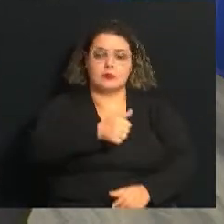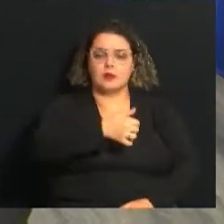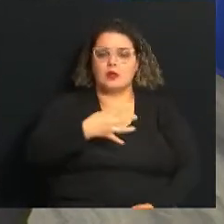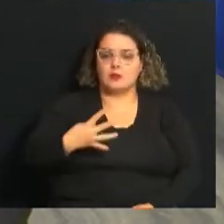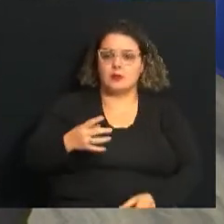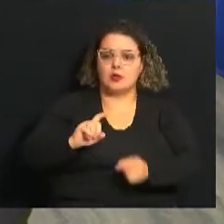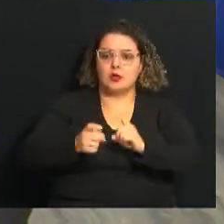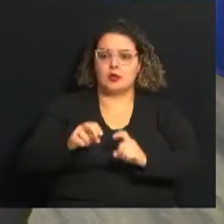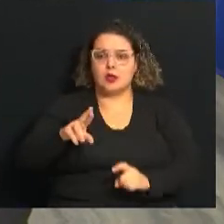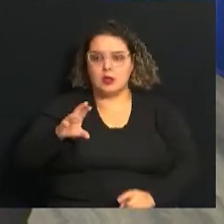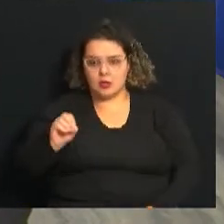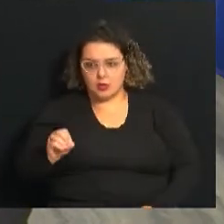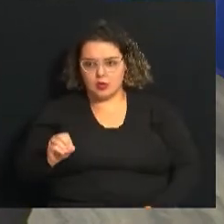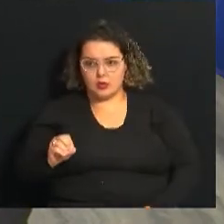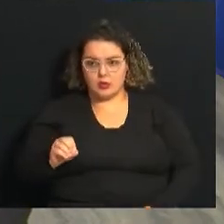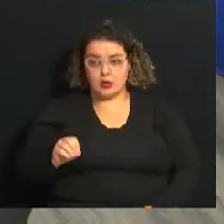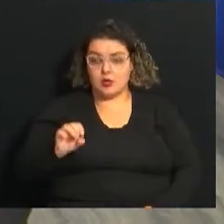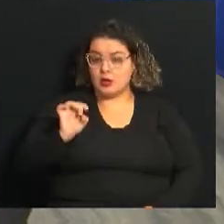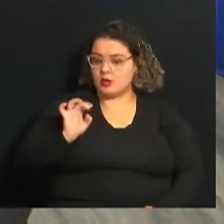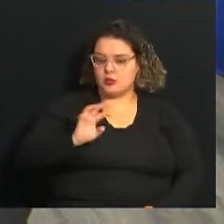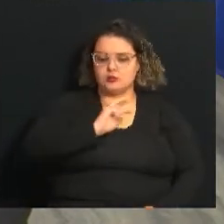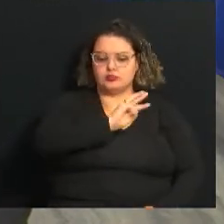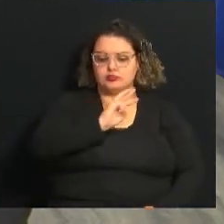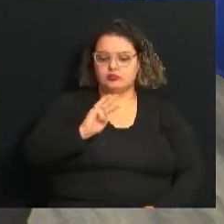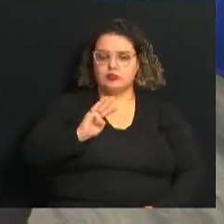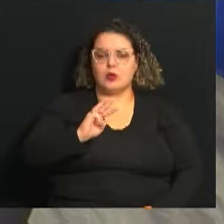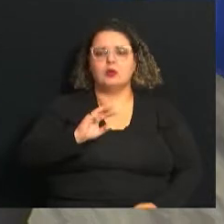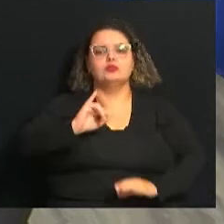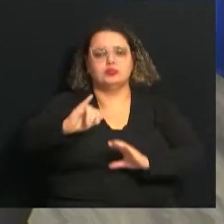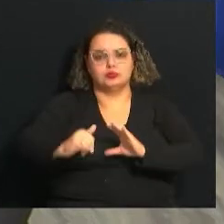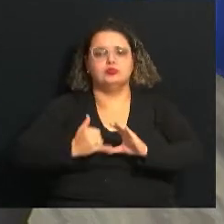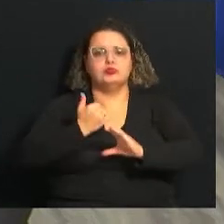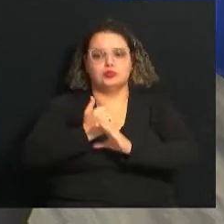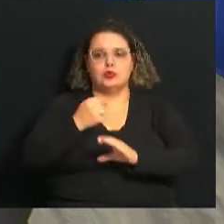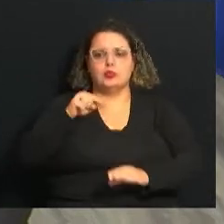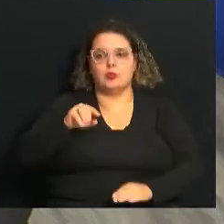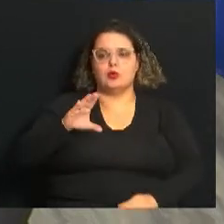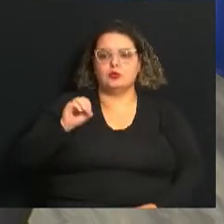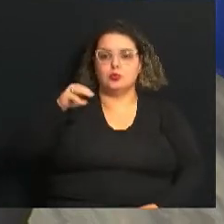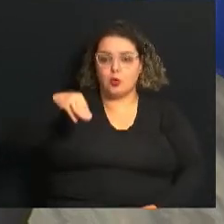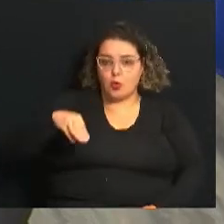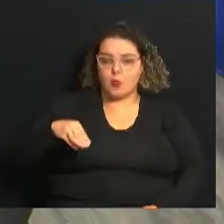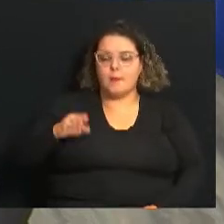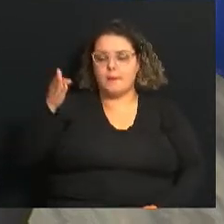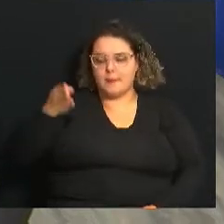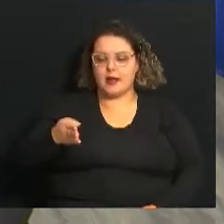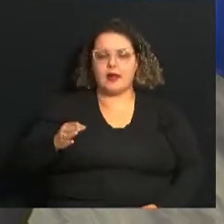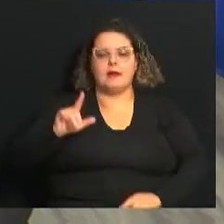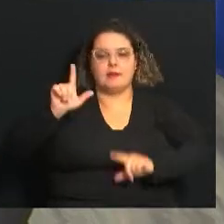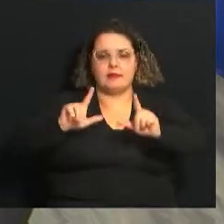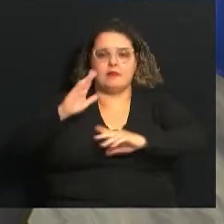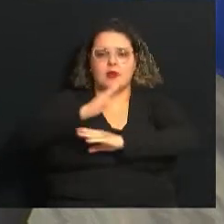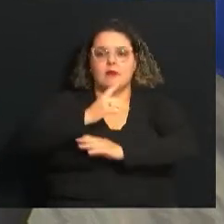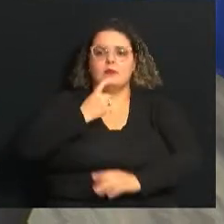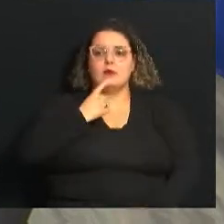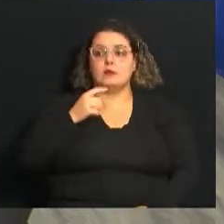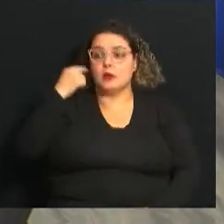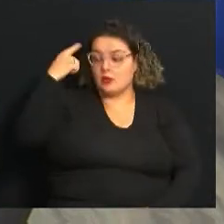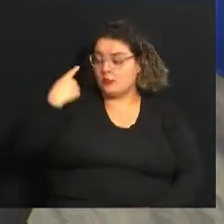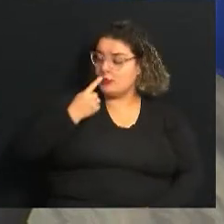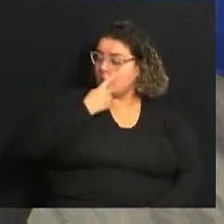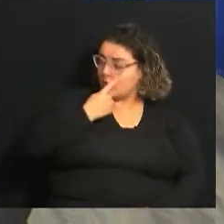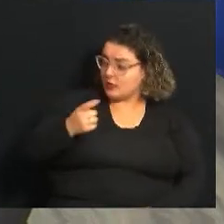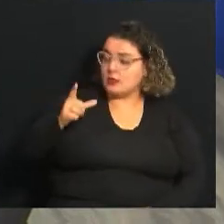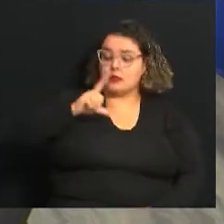reunião ordinária, é só acessar youtube.com/TV Câmara Campinas. E Mirna Abreu, além da